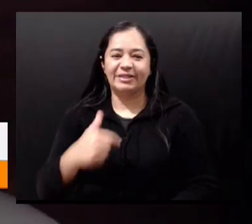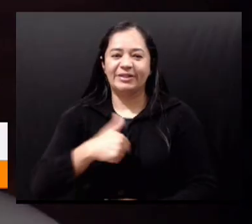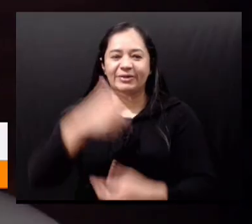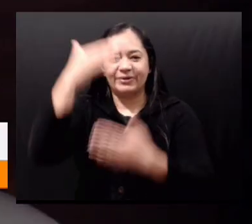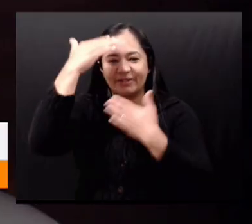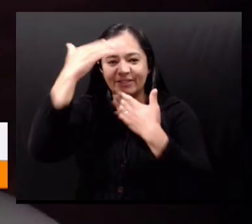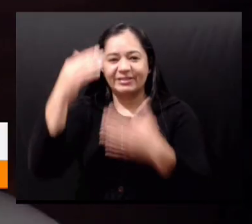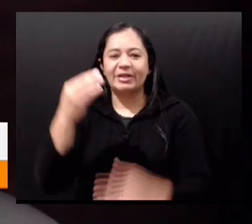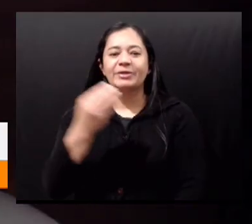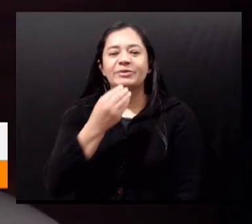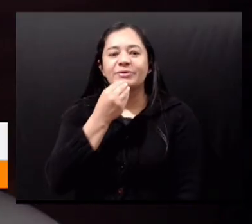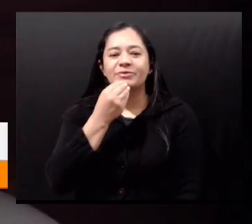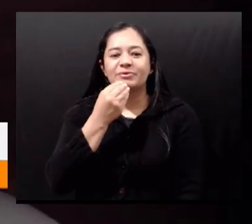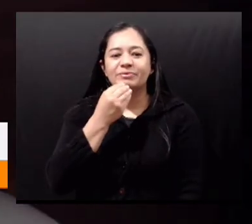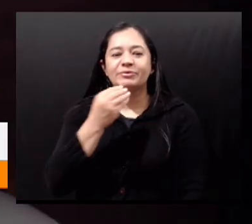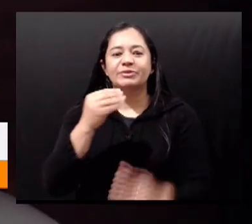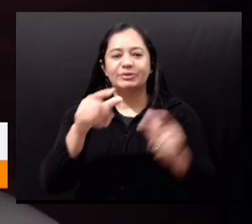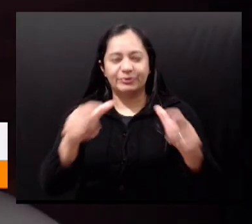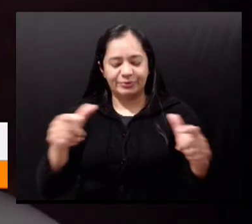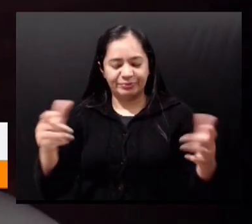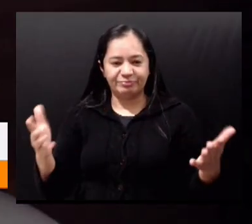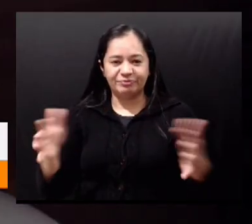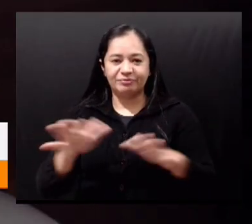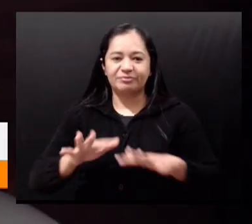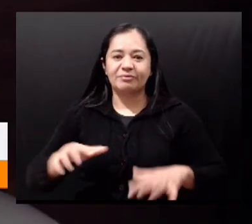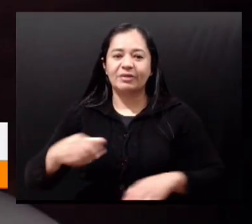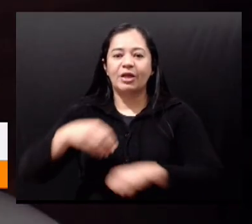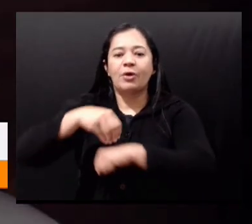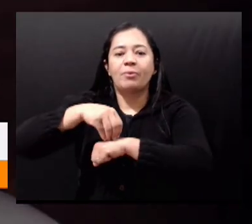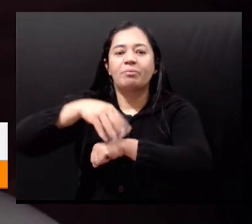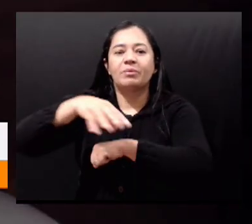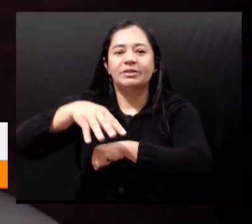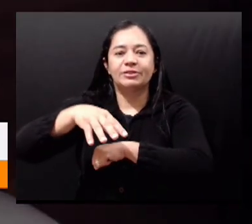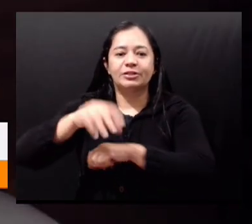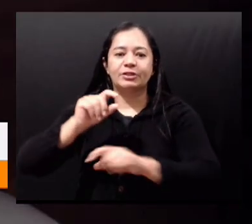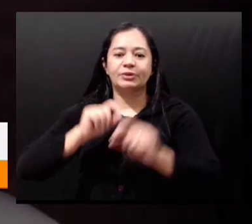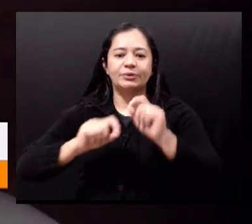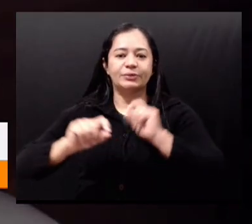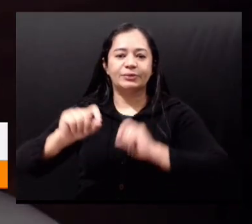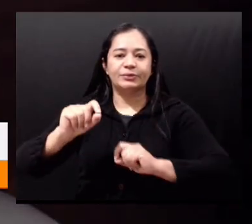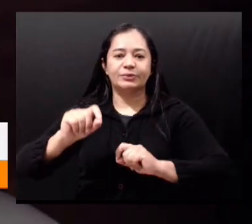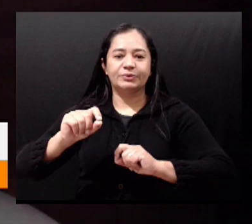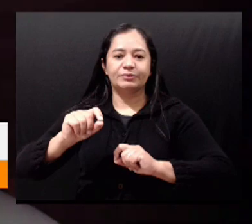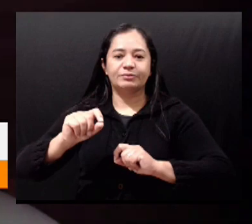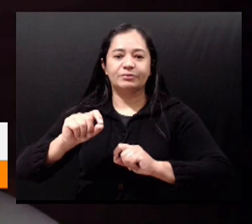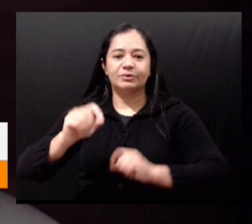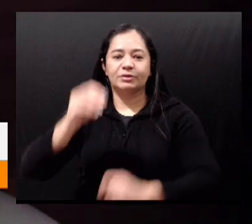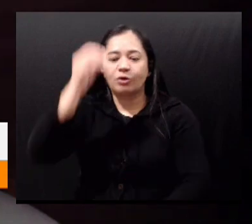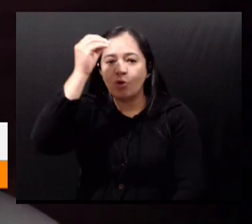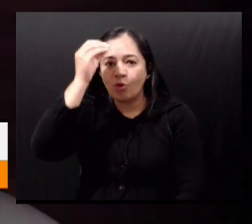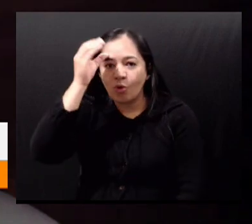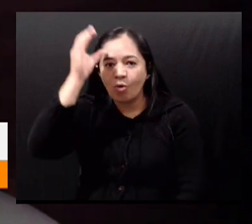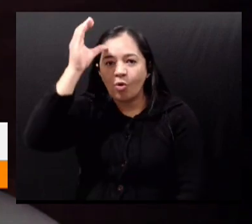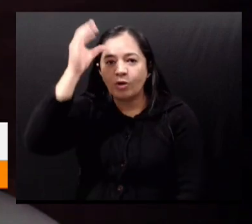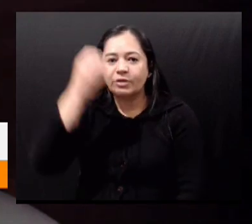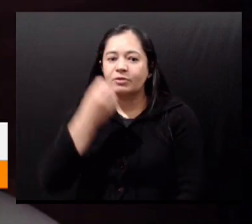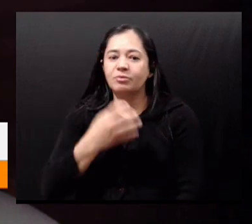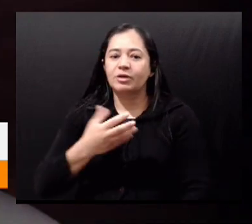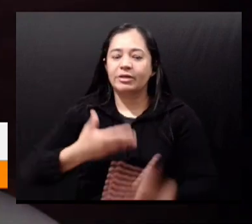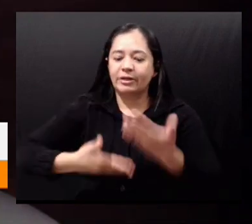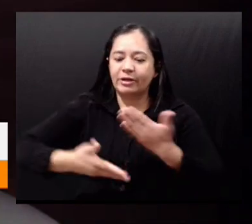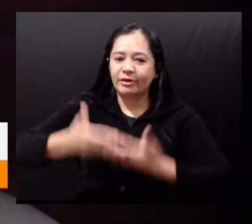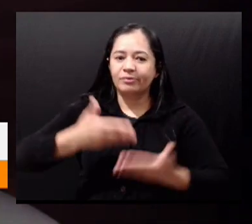oportunidade e o espaço, e o que eu queria deixar aqui é que conhecimento bom é aquele compartilhado. Uau, verdade. E a